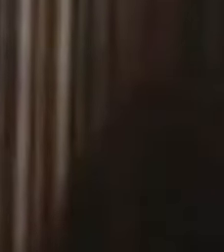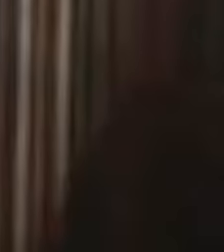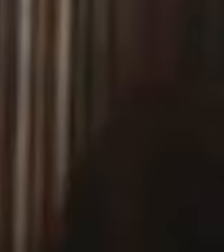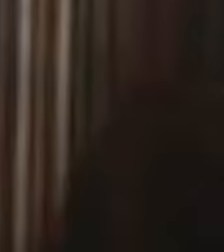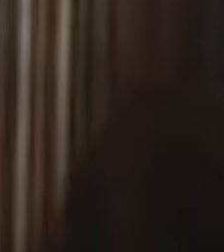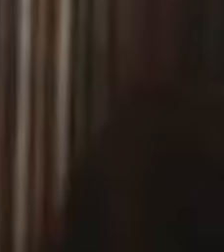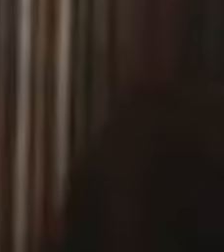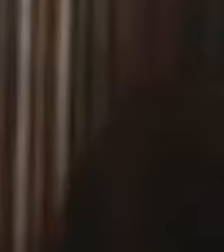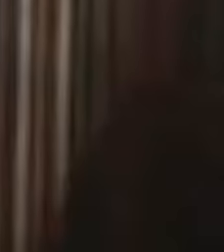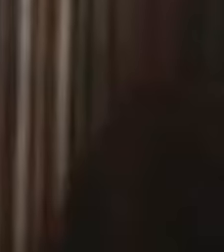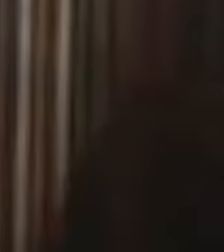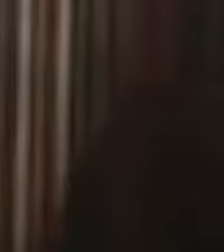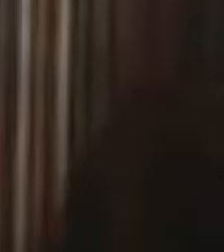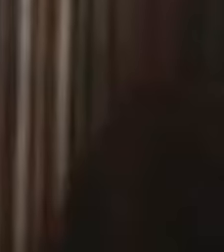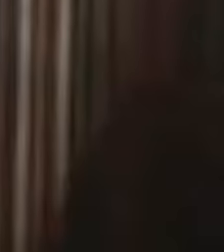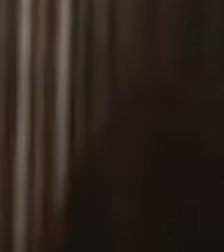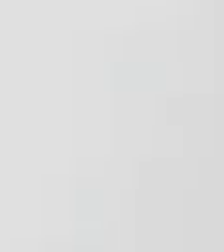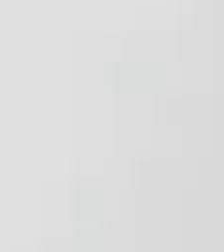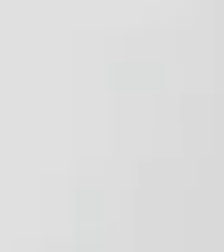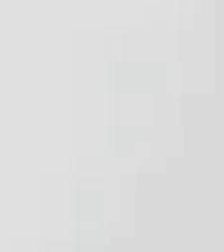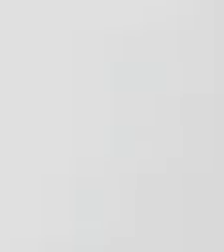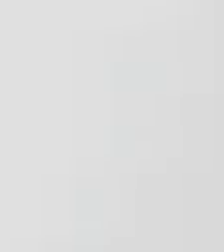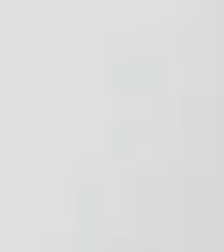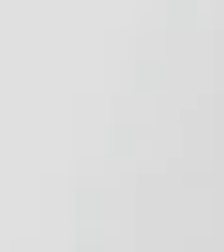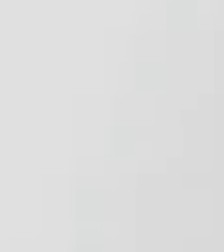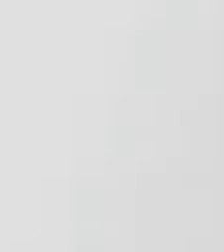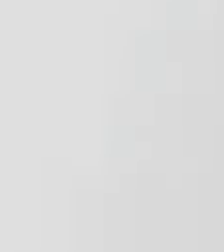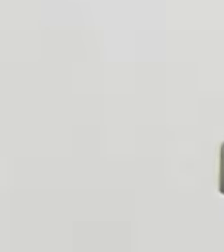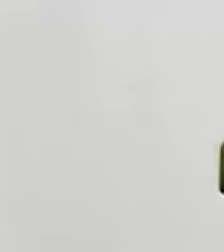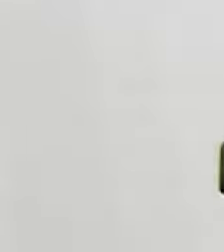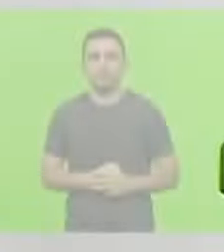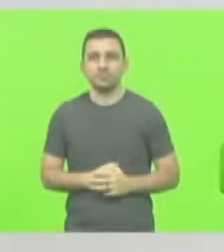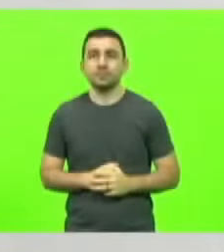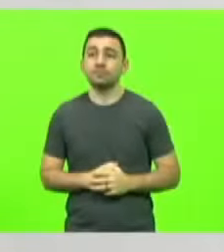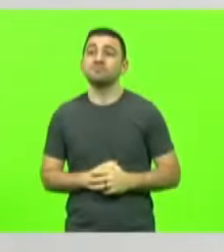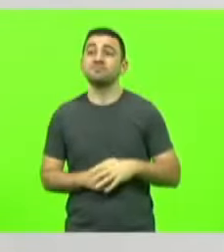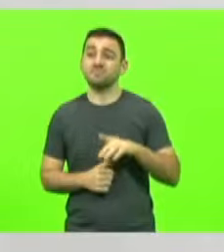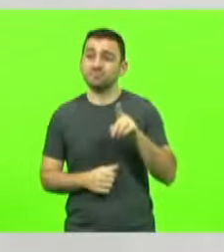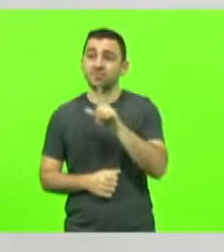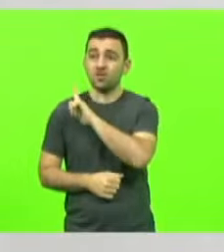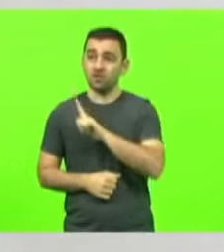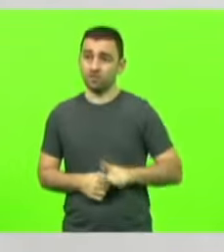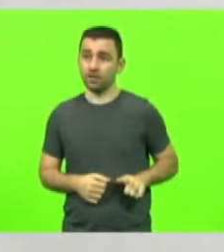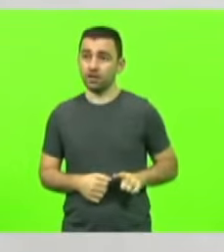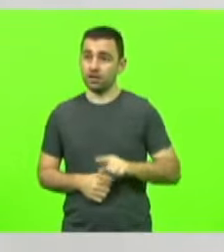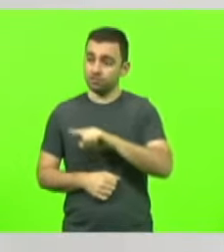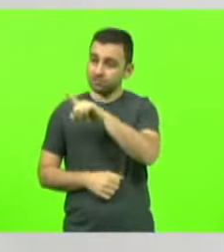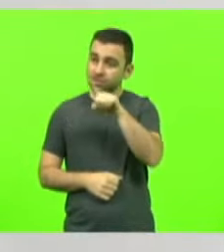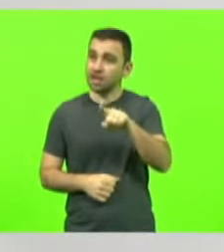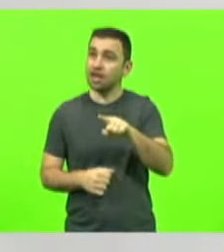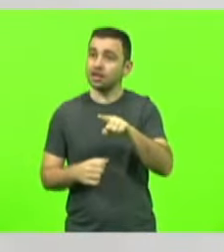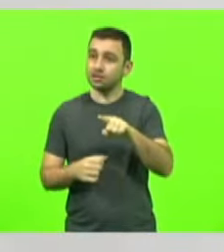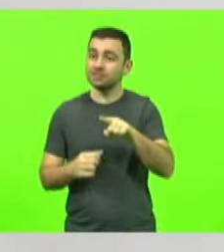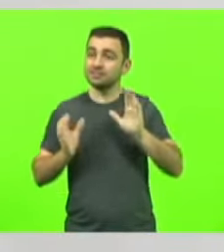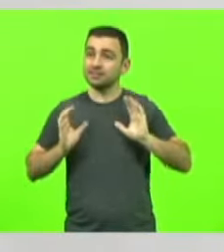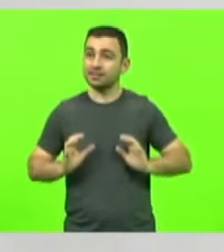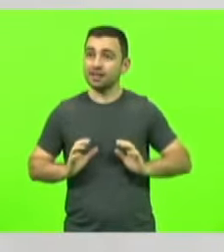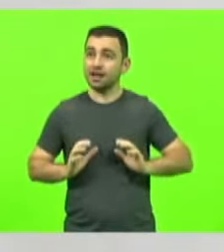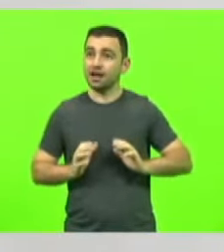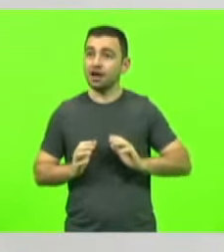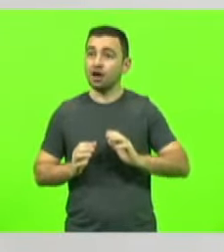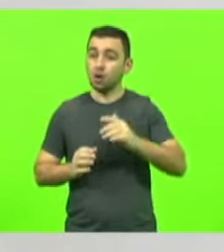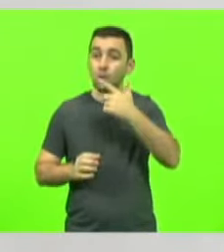em recuperação dos 33 milhões de reais. Isso é uma campanha do governo pedindo para o cidadão interagir com ele e ajudar na